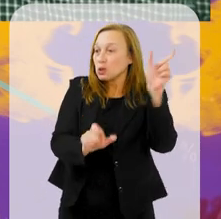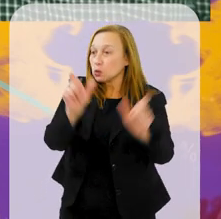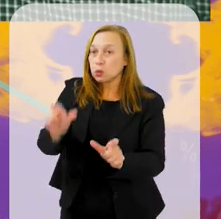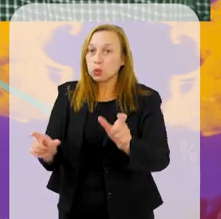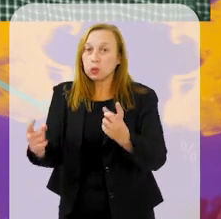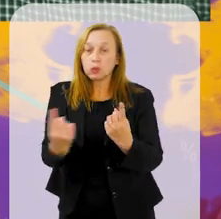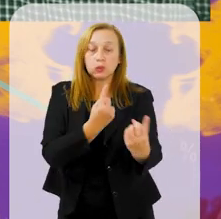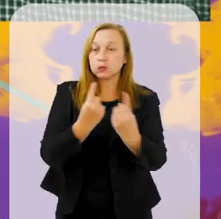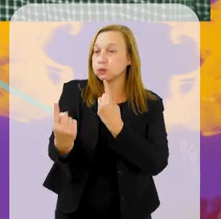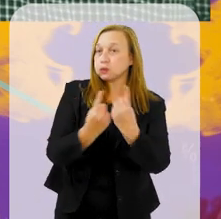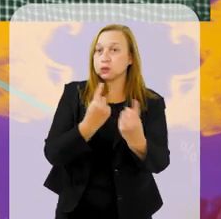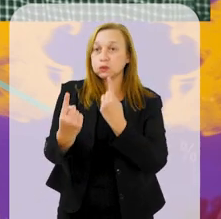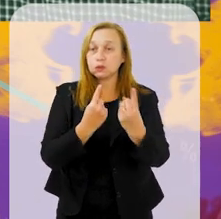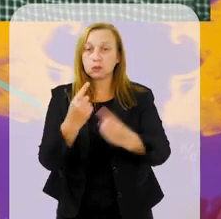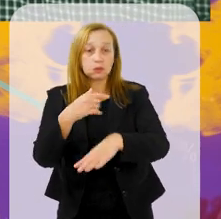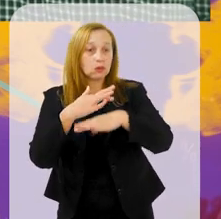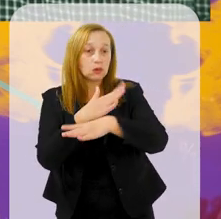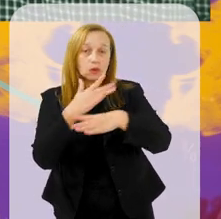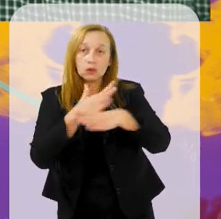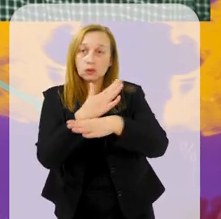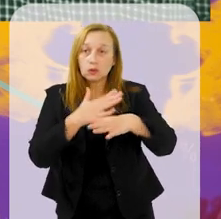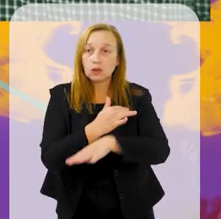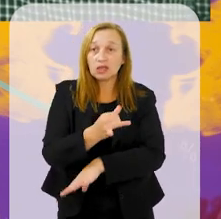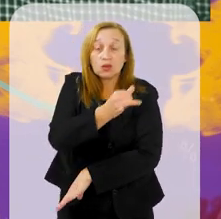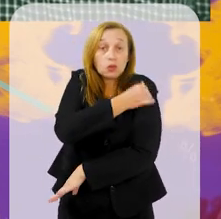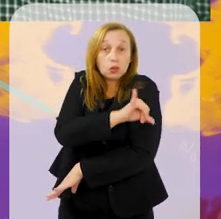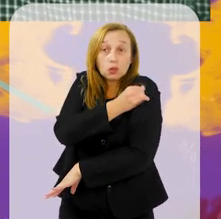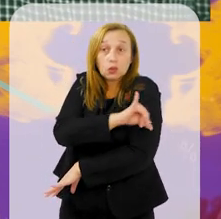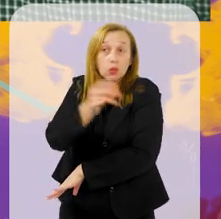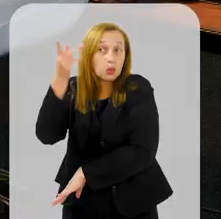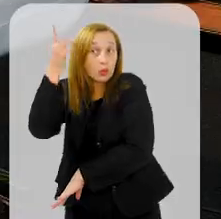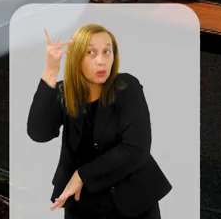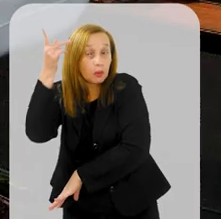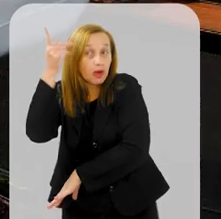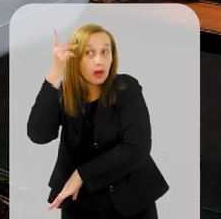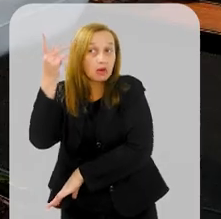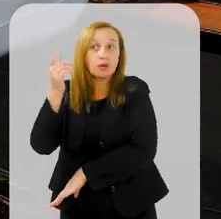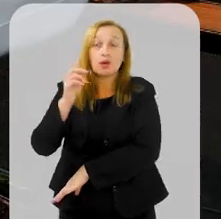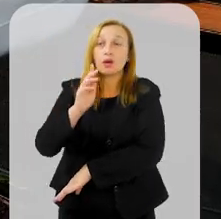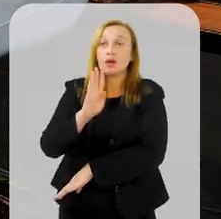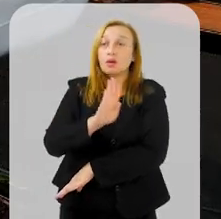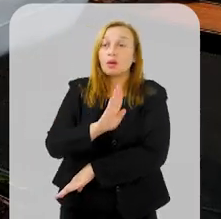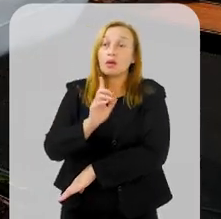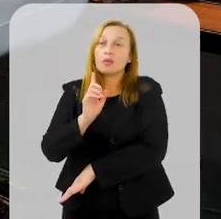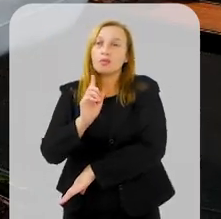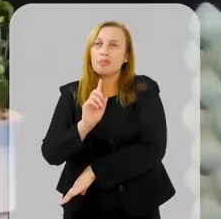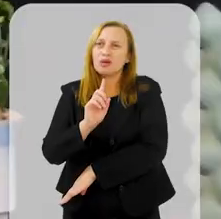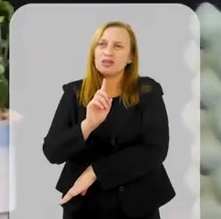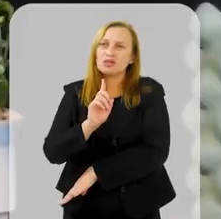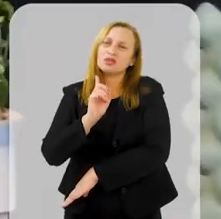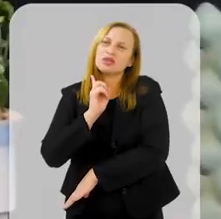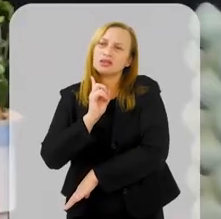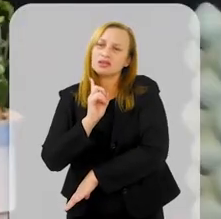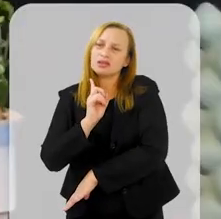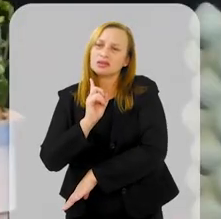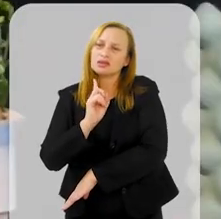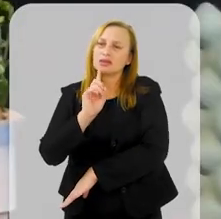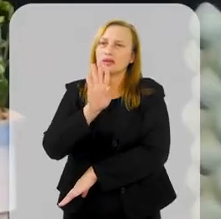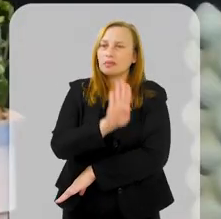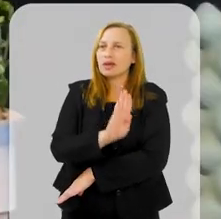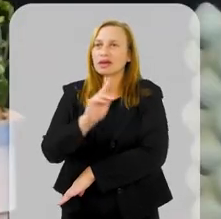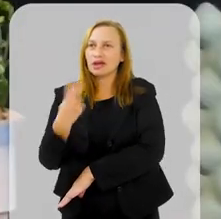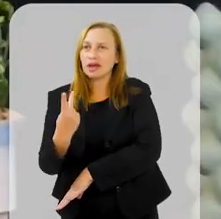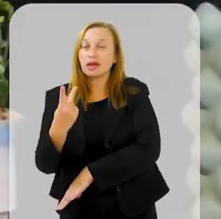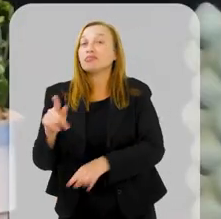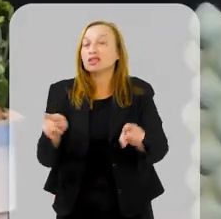estão vindo aqui para o Rio de Janeiro, São Paulo, Belo Horizonte, Petrópolis, Teresópolis, por ali chegam as pessoas. E também que pegam